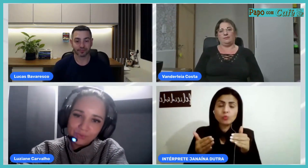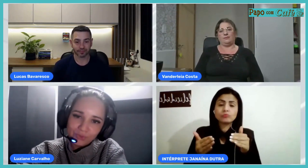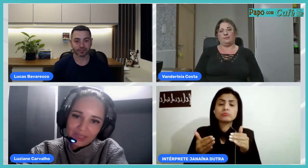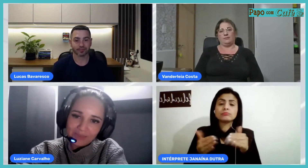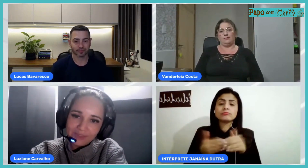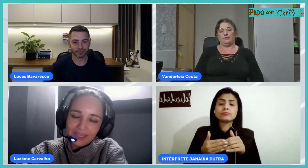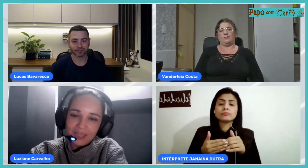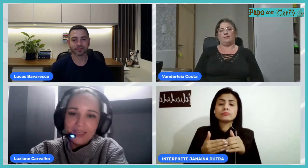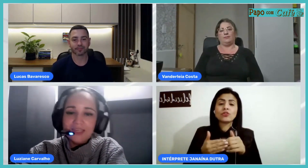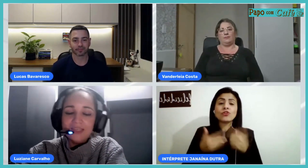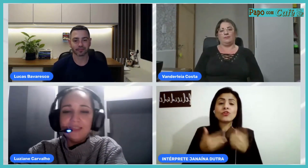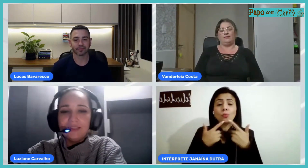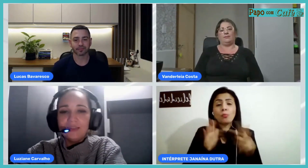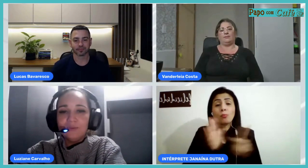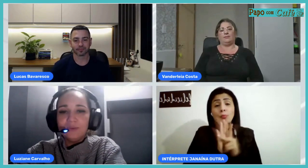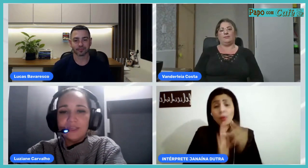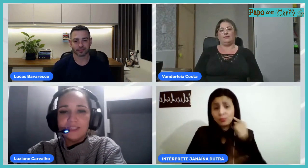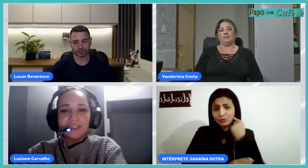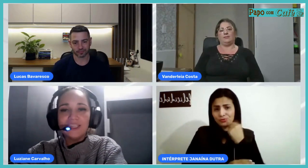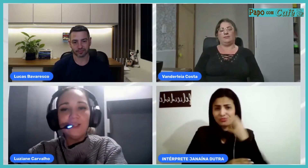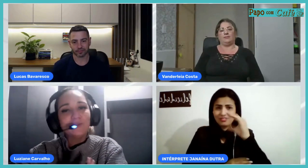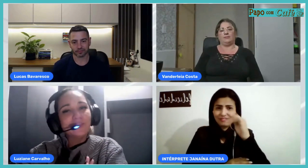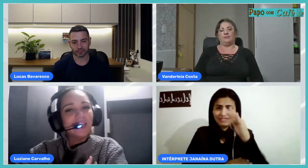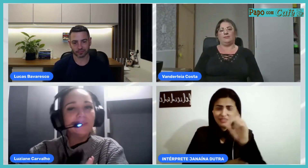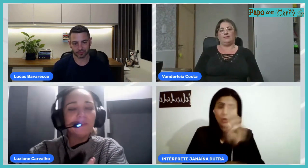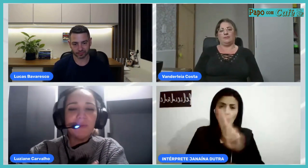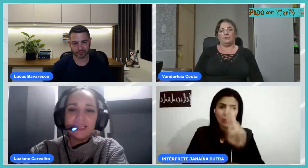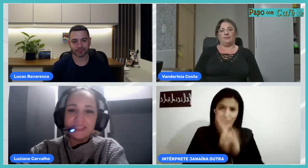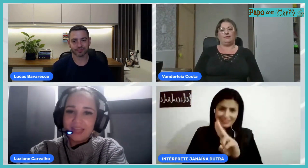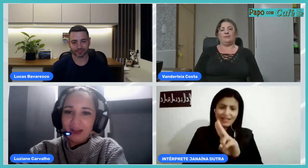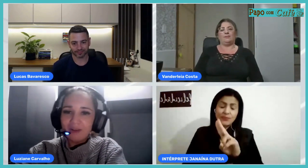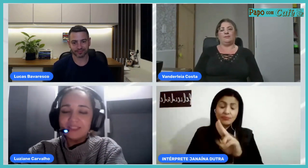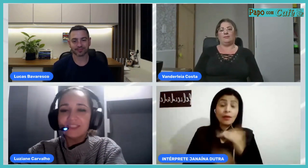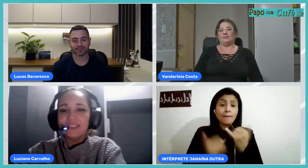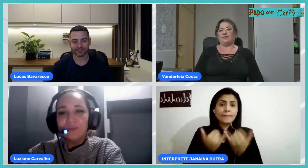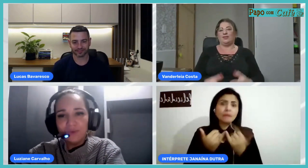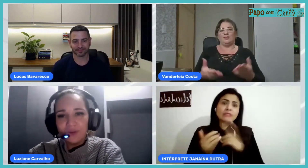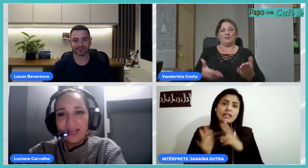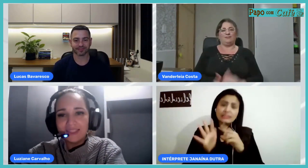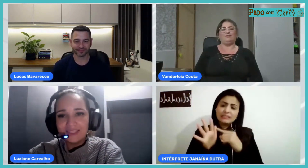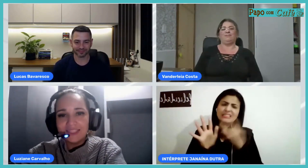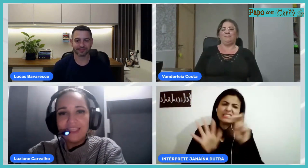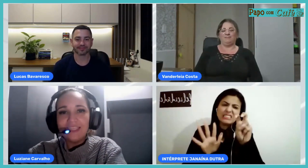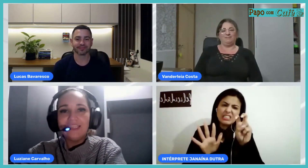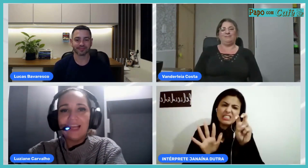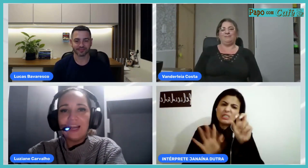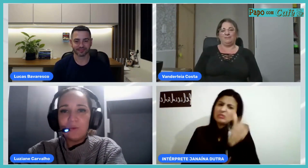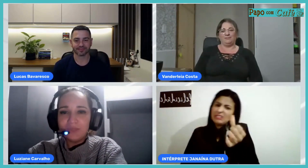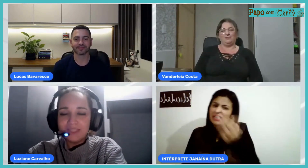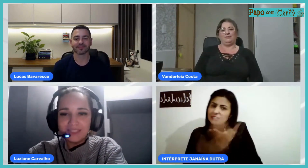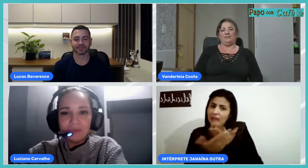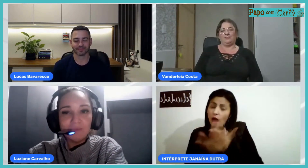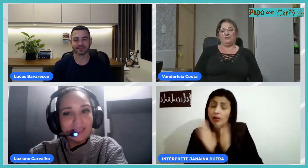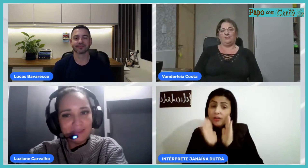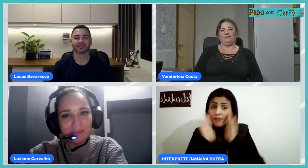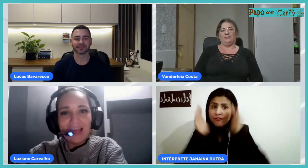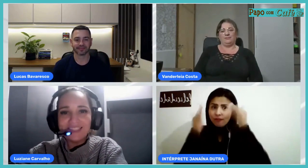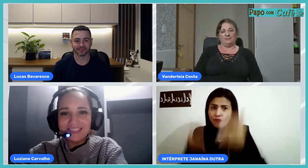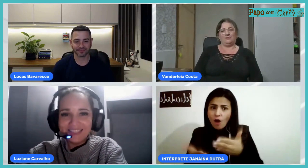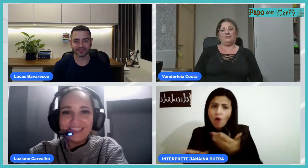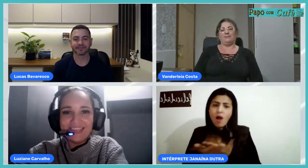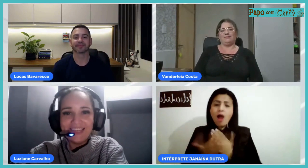vocabulário do CFC. Então, as 5, 6 primeiras aulas, elas são focadas naquela comunicação